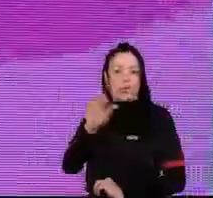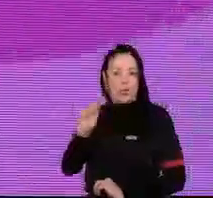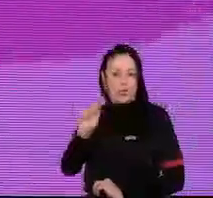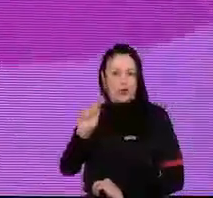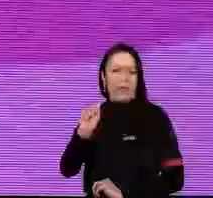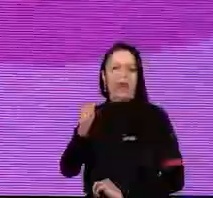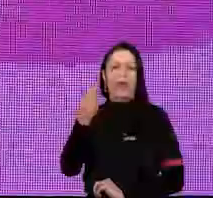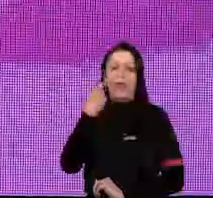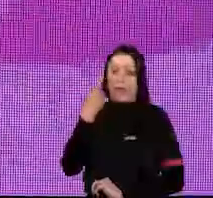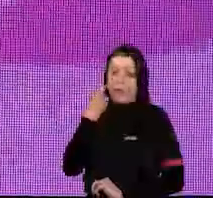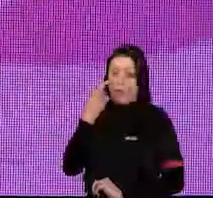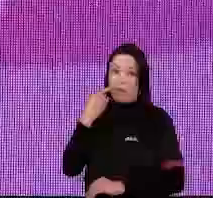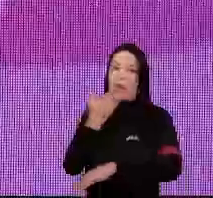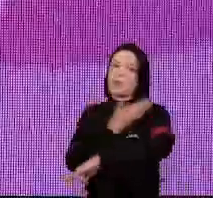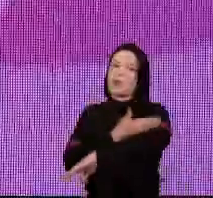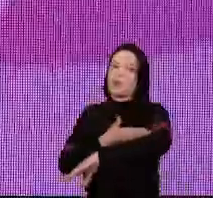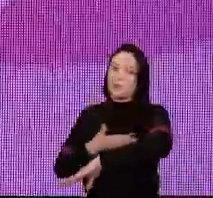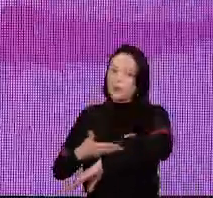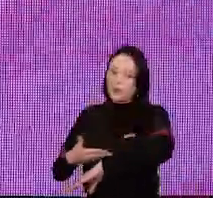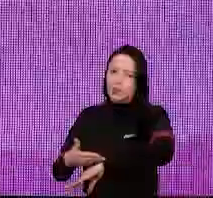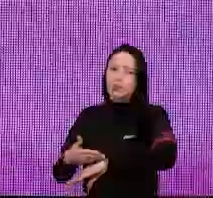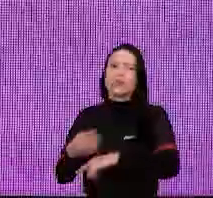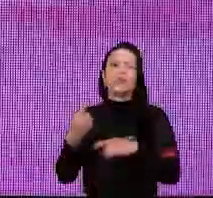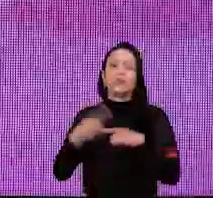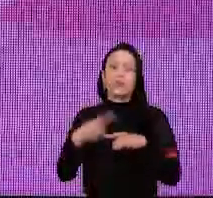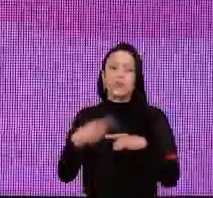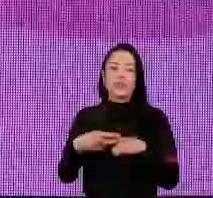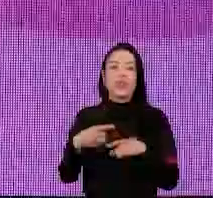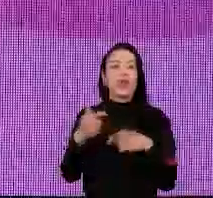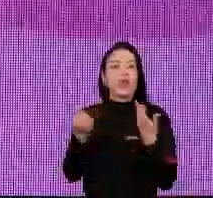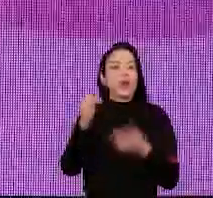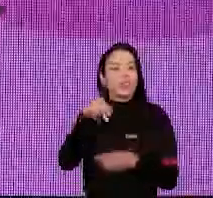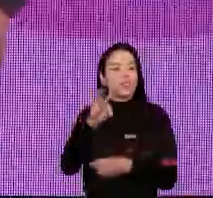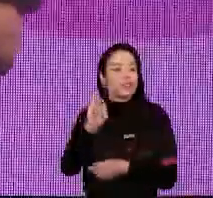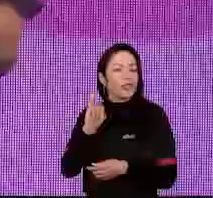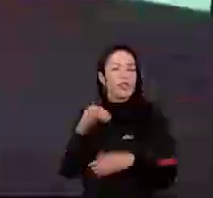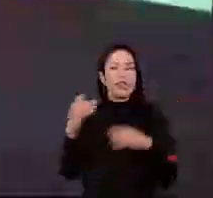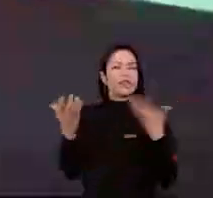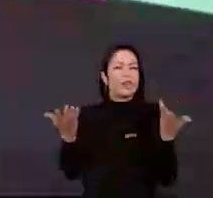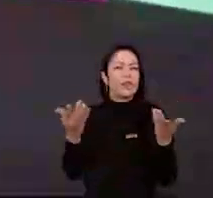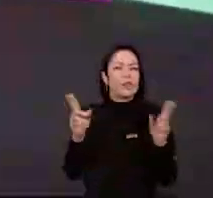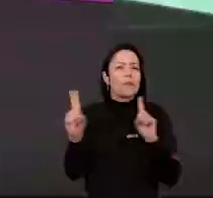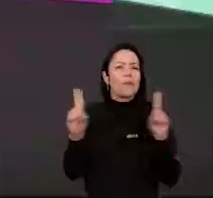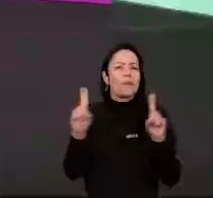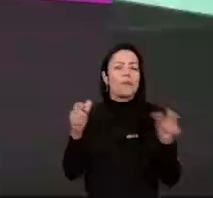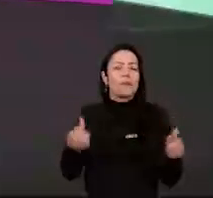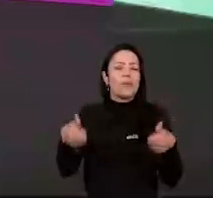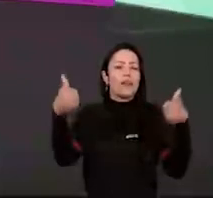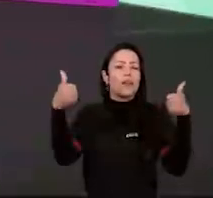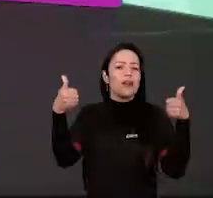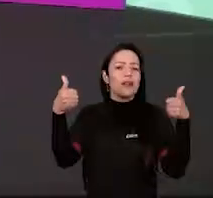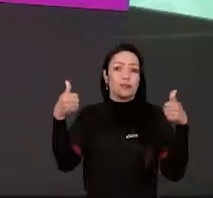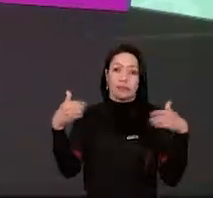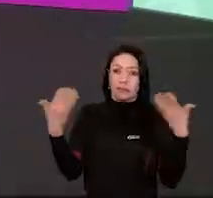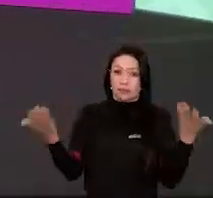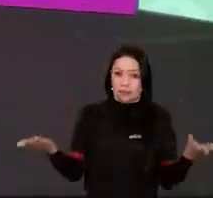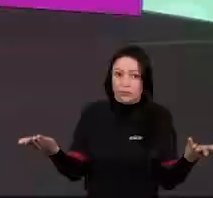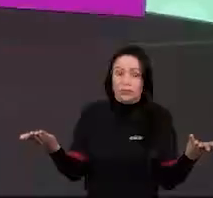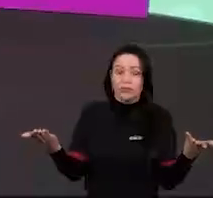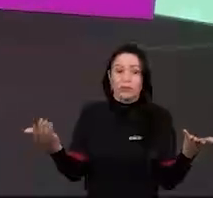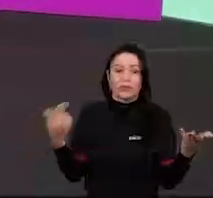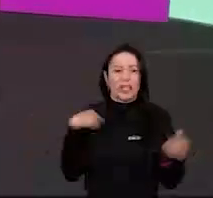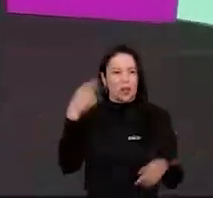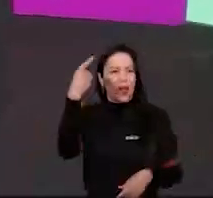pela cultura do que pelo antibiograma. Eu quero saber com quem eu estou lidando. Eu quero saber se eu estou diante de uma pseudomonas,